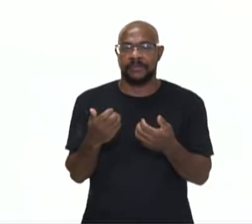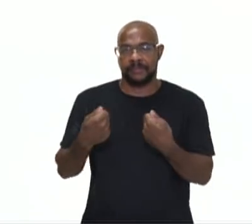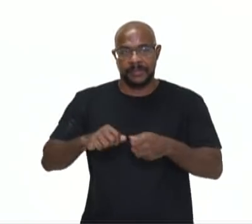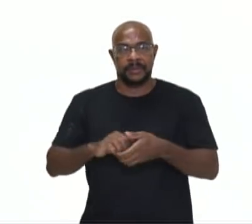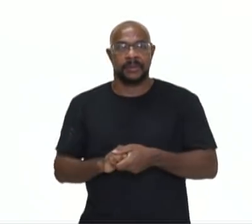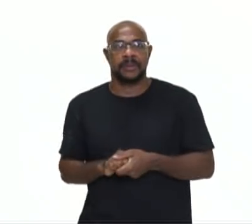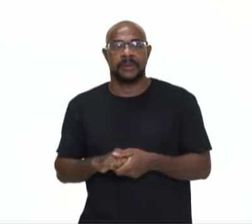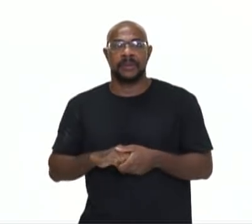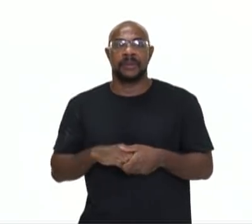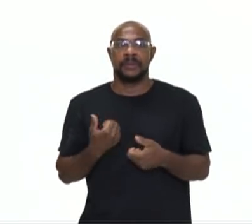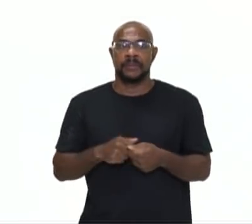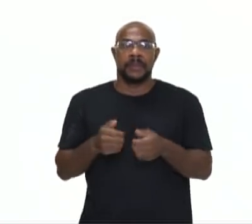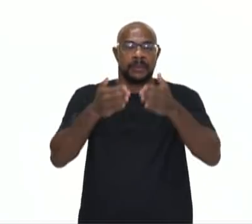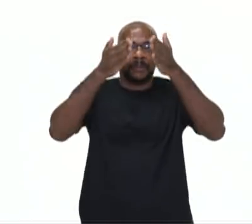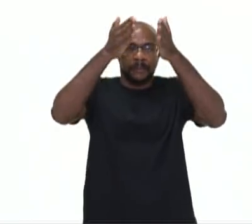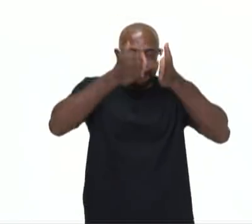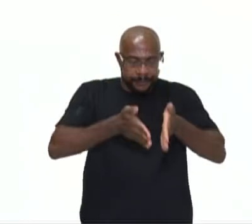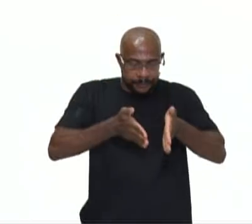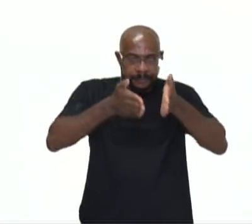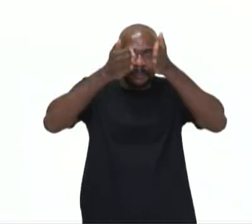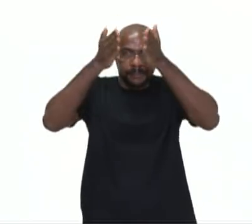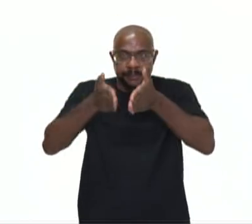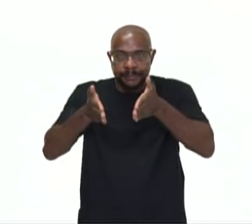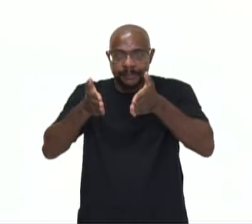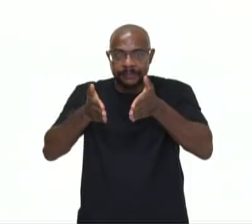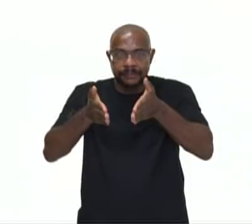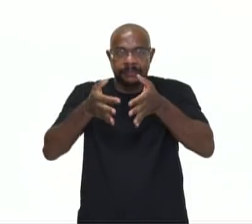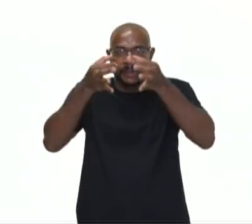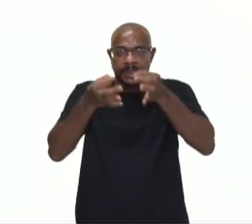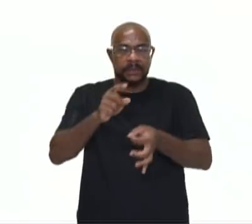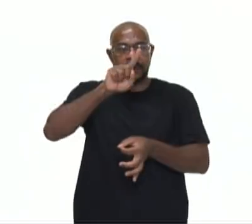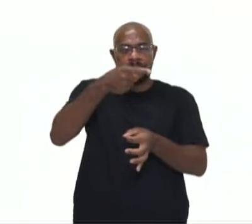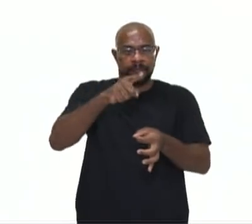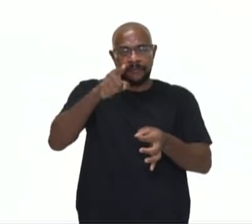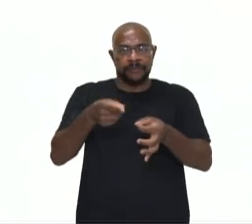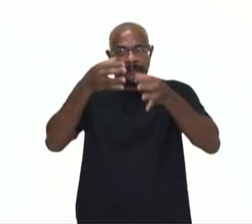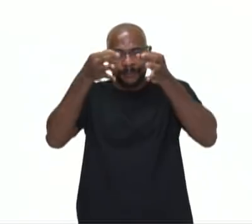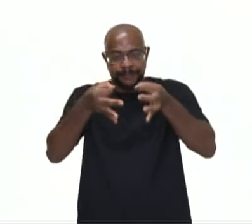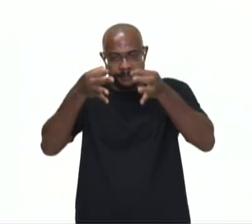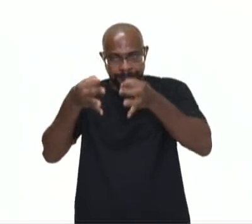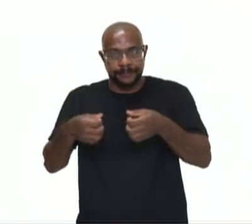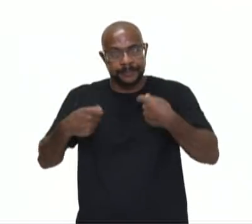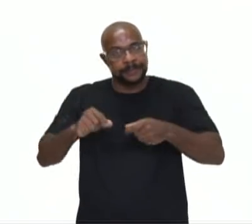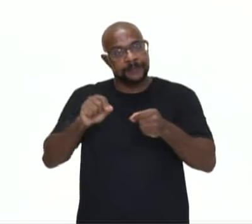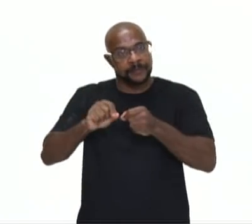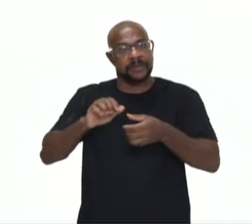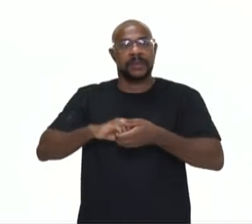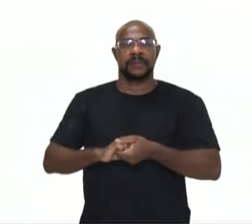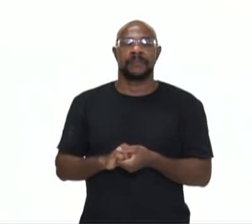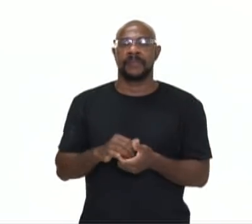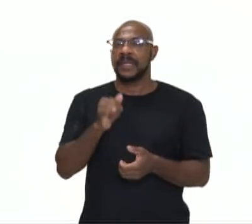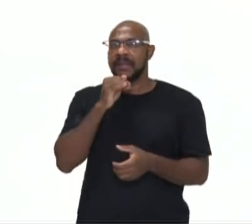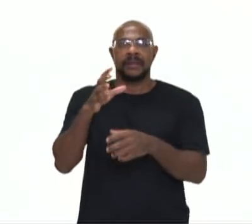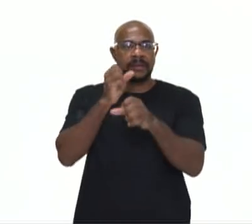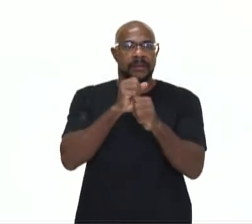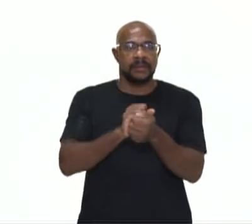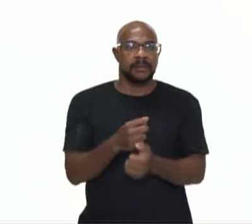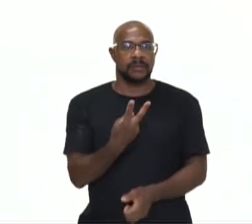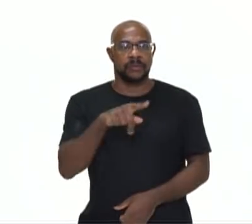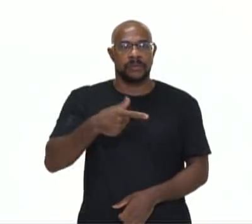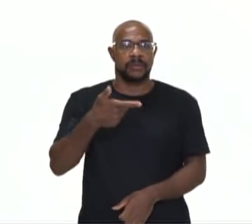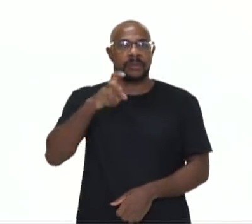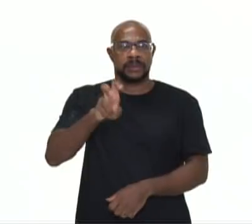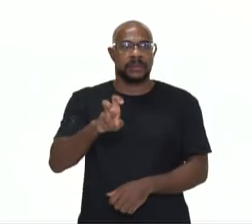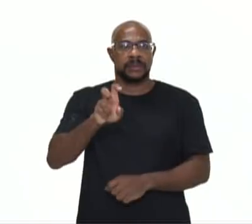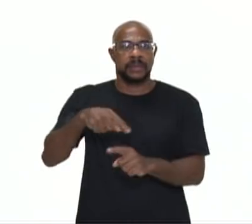parte inteira embaixo de parte inteira, décimo embaixo de décimo, centésimo embaixo de centésimo. Certo? Então, ao somar o 2,15 com